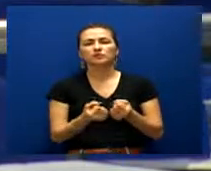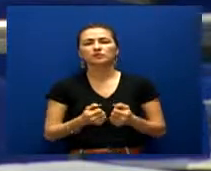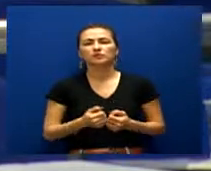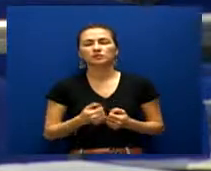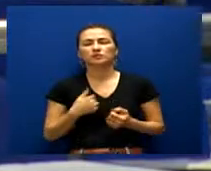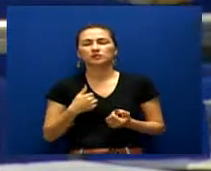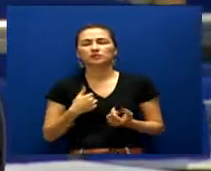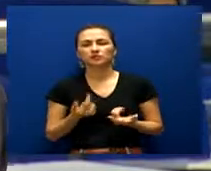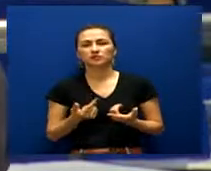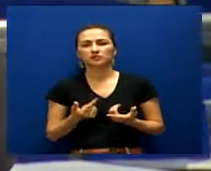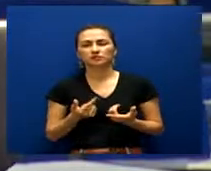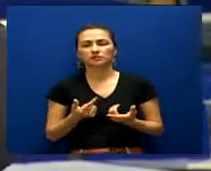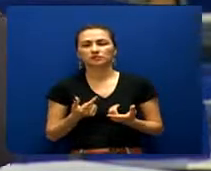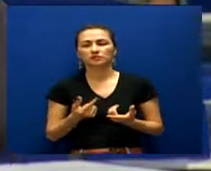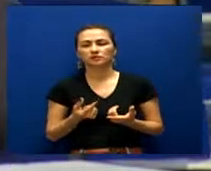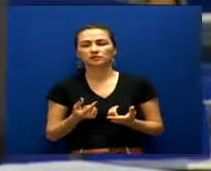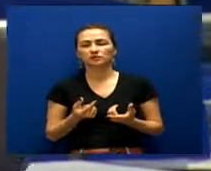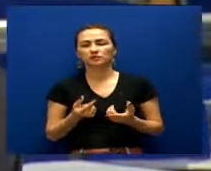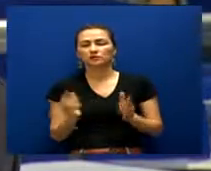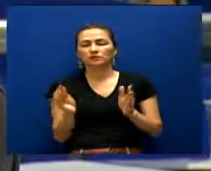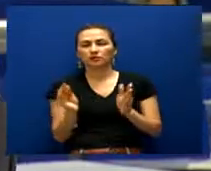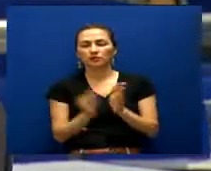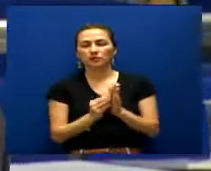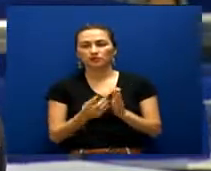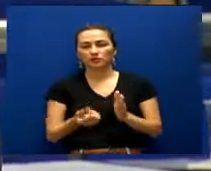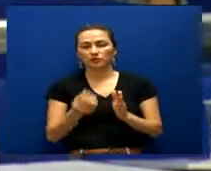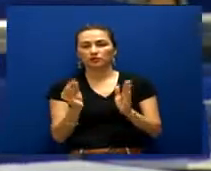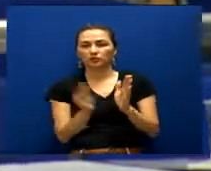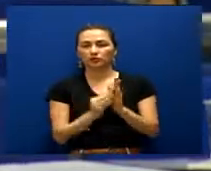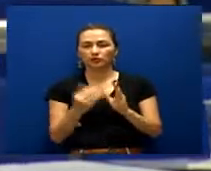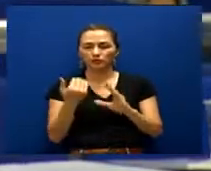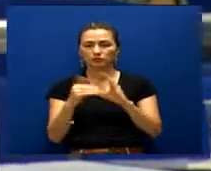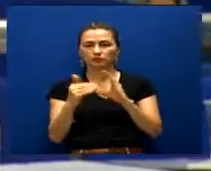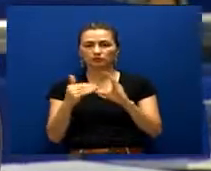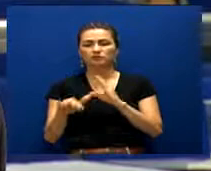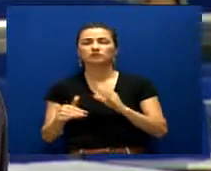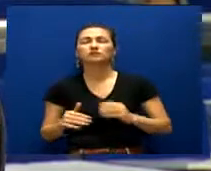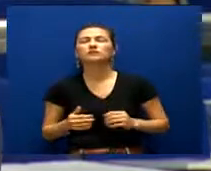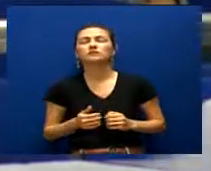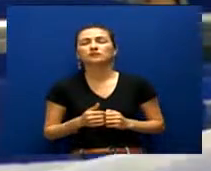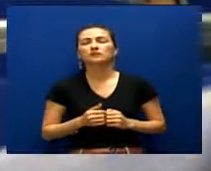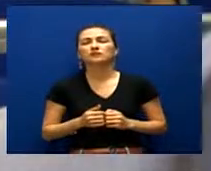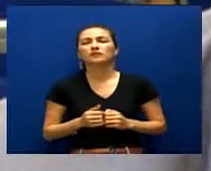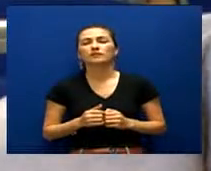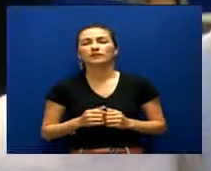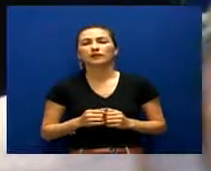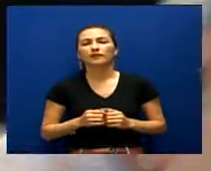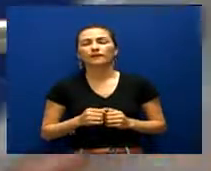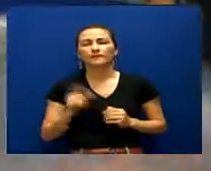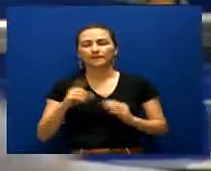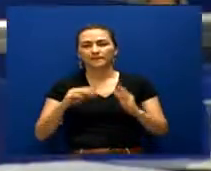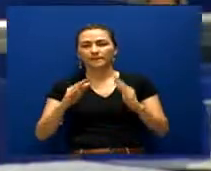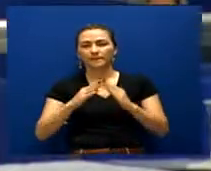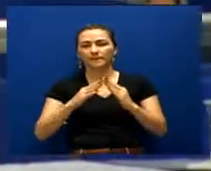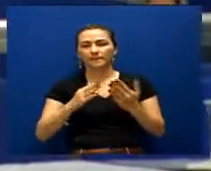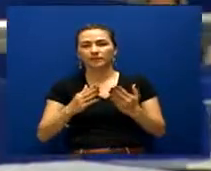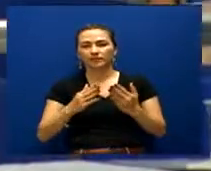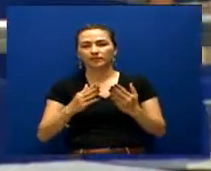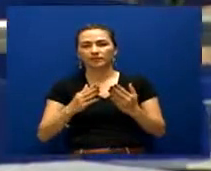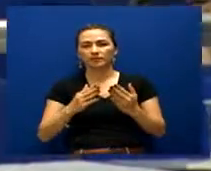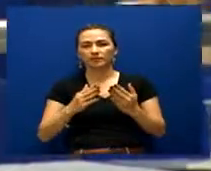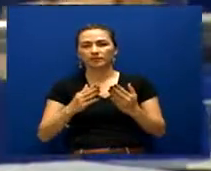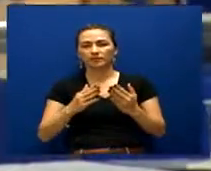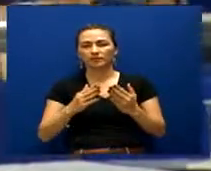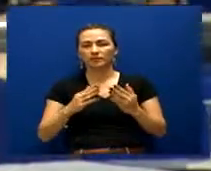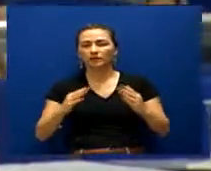encaminhando emendas para ver se a gente constrói em Sorocaba o que eu chamei de creche da segunda idade,